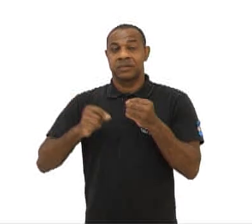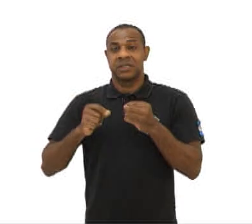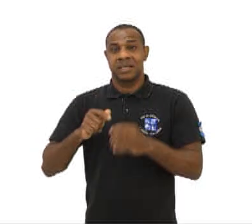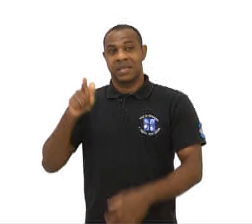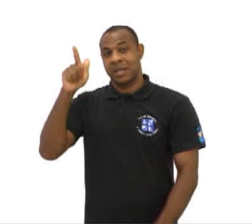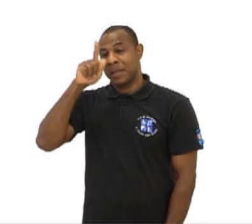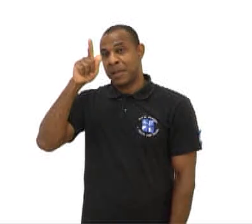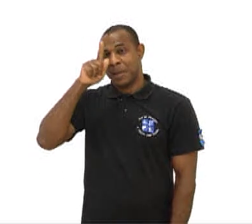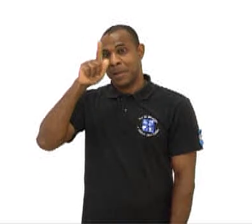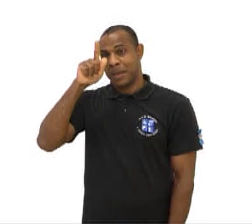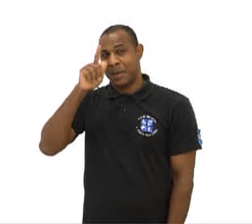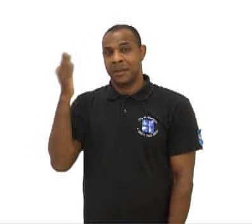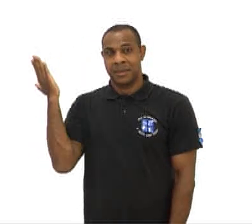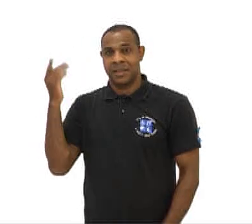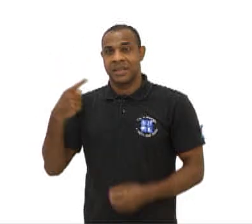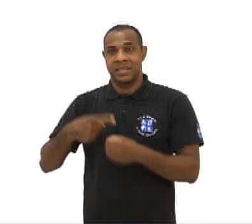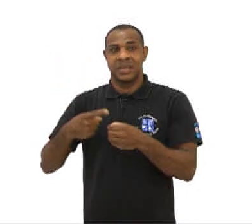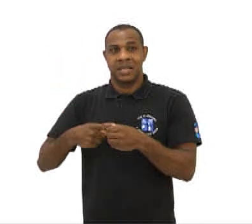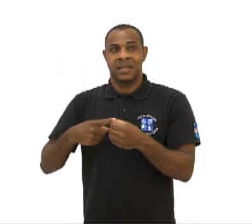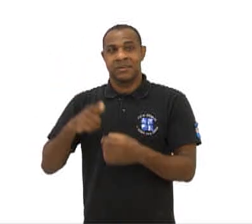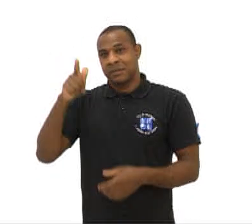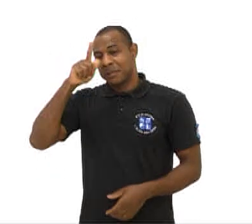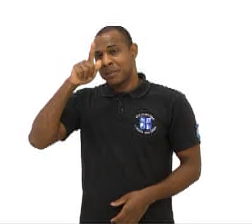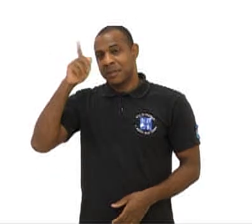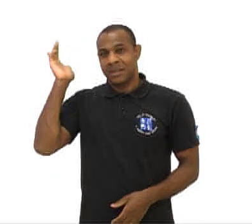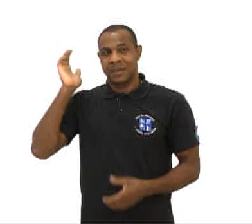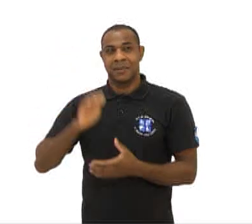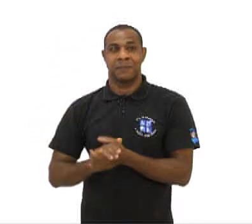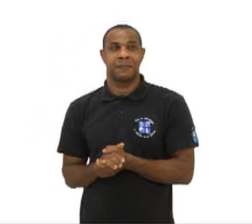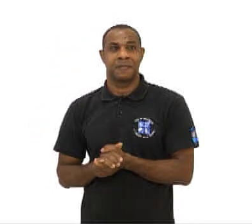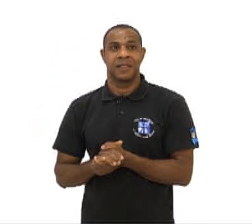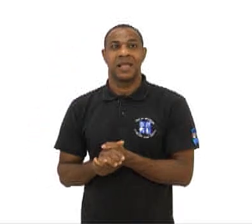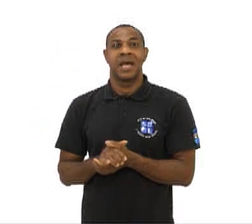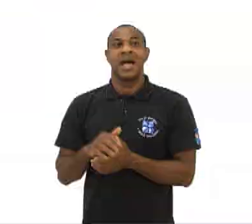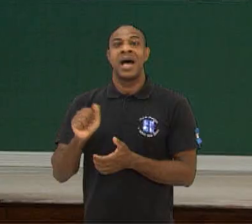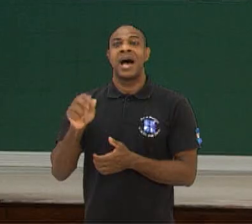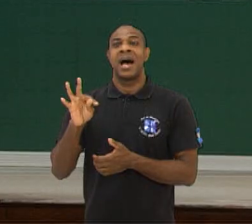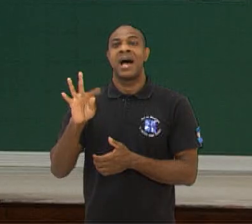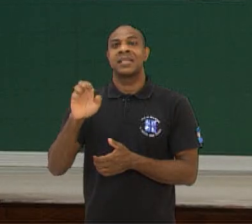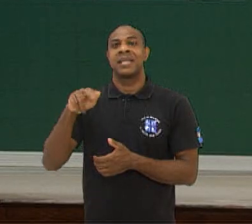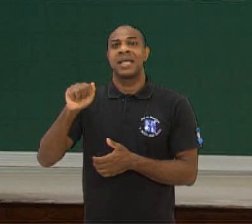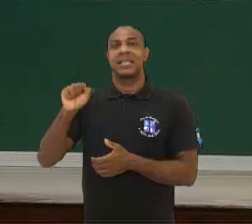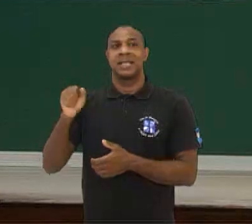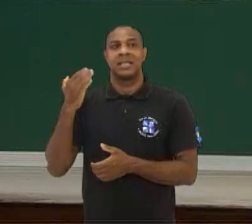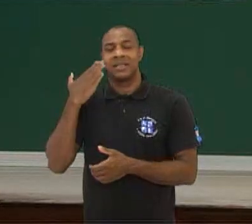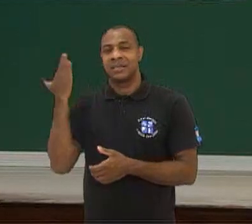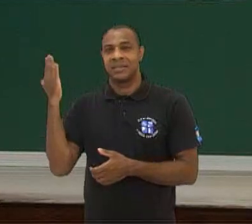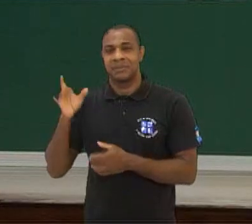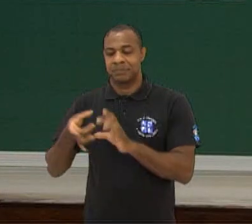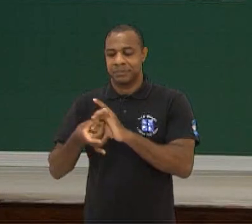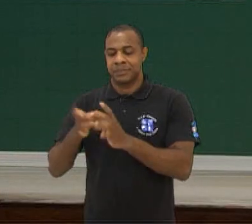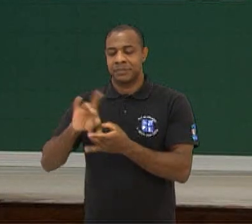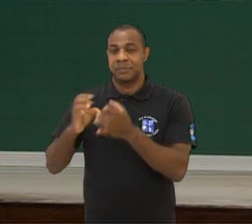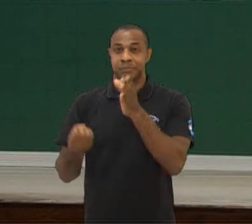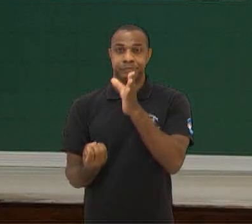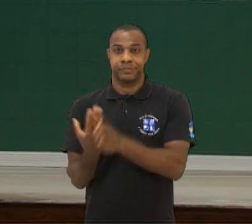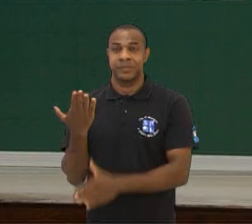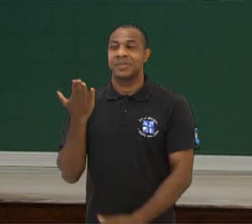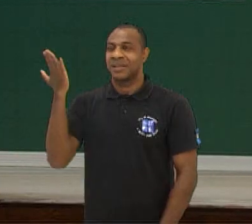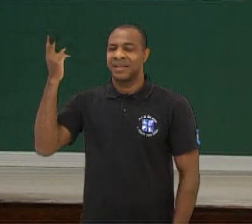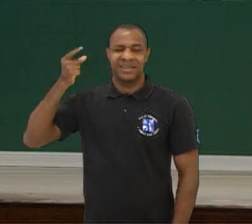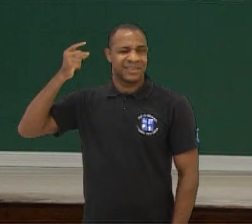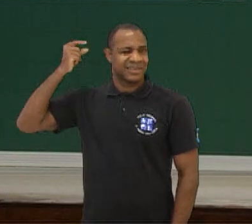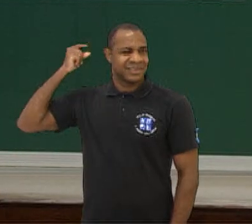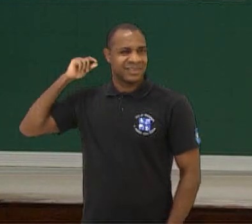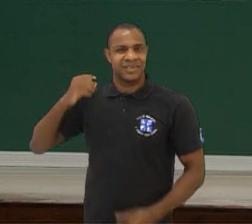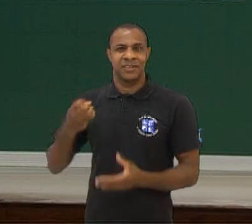Atenas, capital da Grécia. Inclusive, diz que os Jogos, né, o que nós conhecemos com os Jogos Olímpicos, a Olimpíada, surgiu lá na Grécia. A Grécia